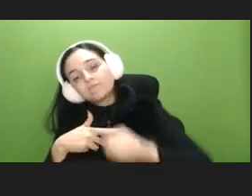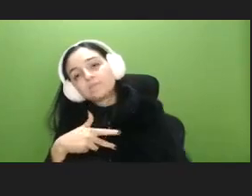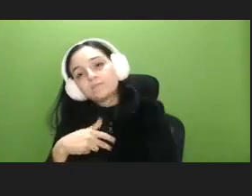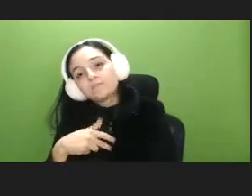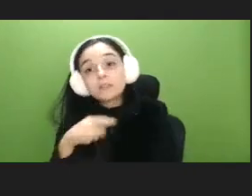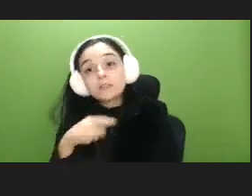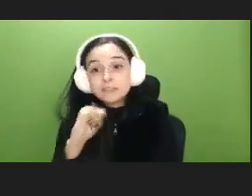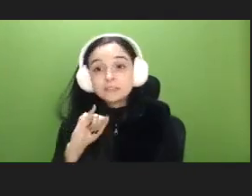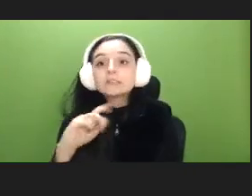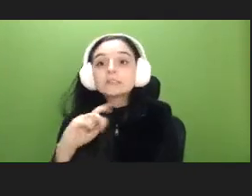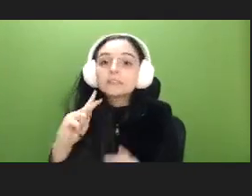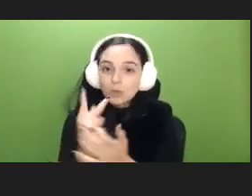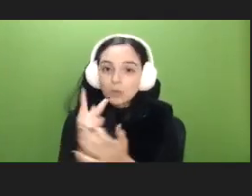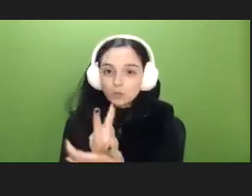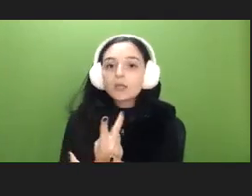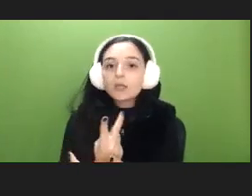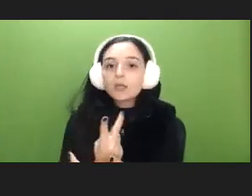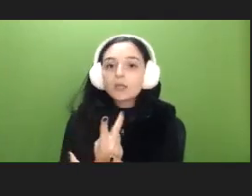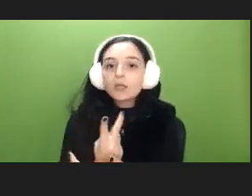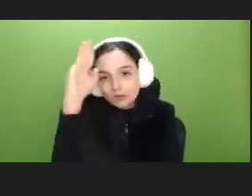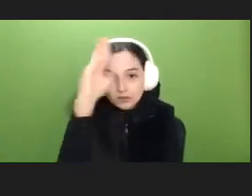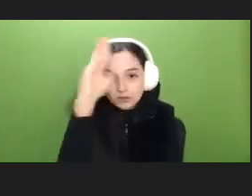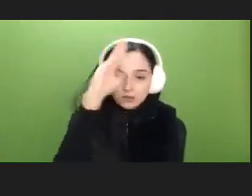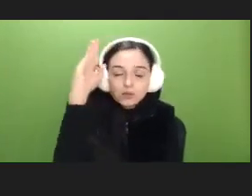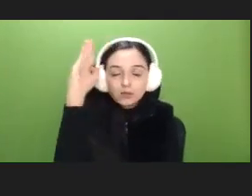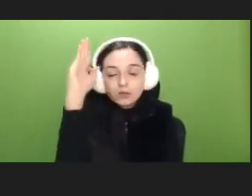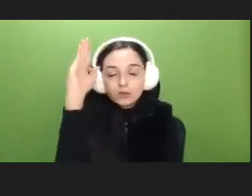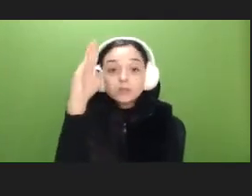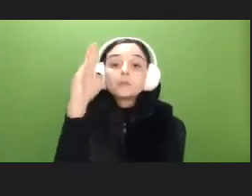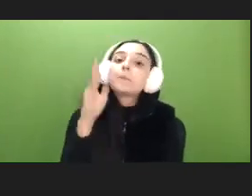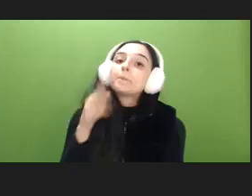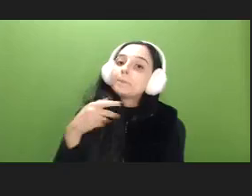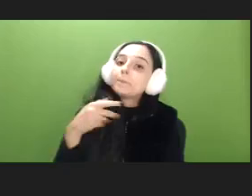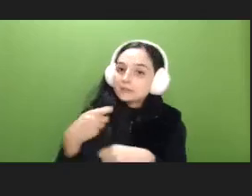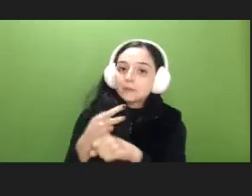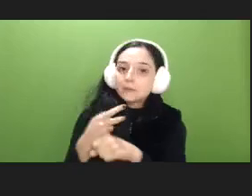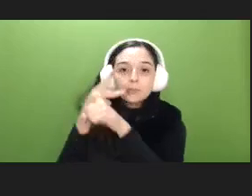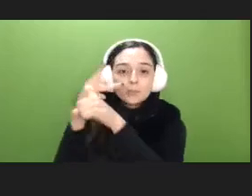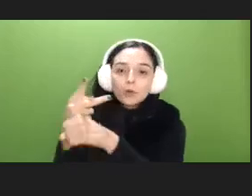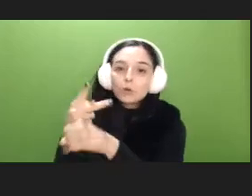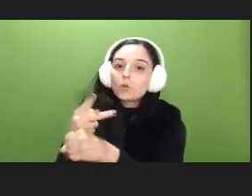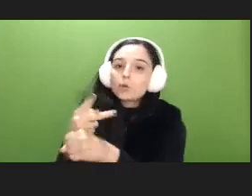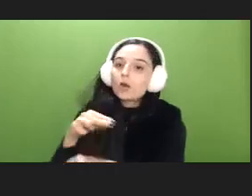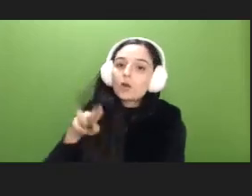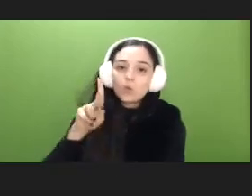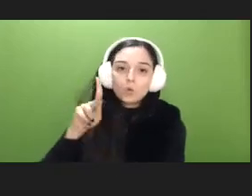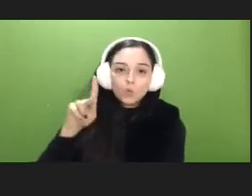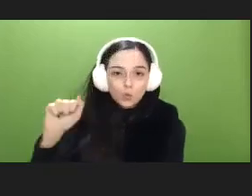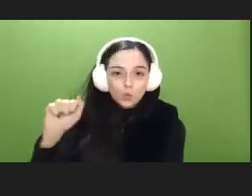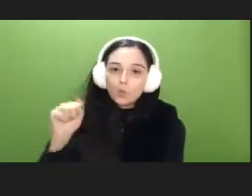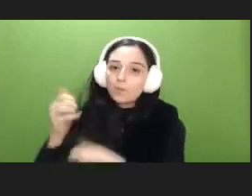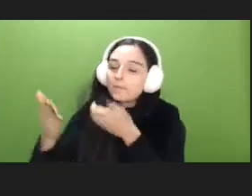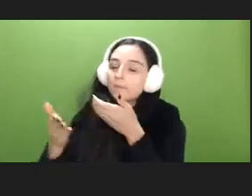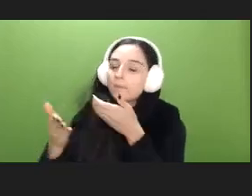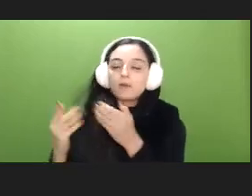gente recomenda que procure uma unidade de atendimento o quanto antes. Então, esses